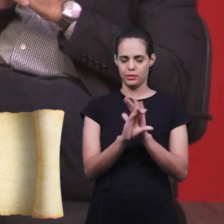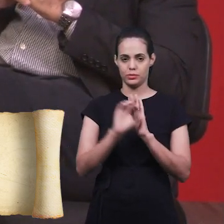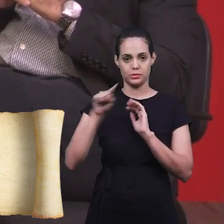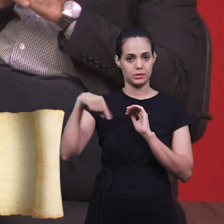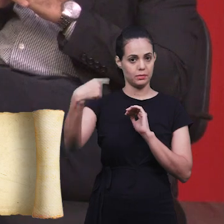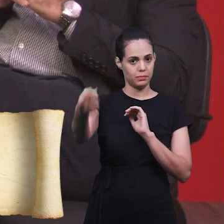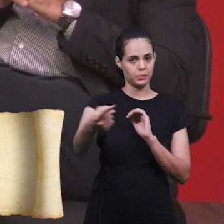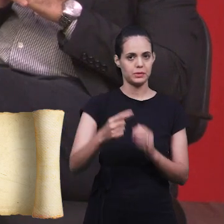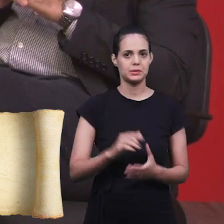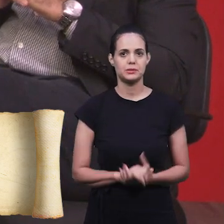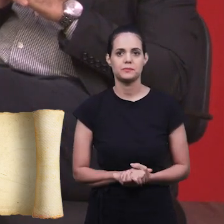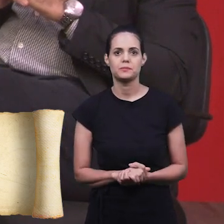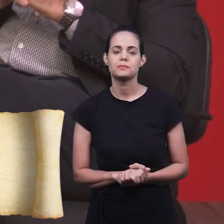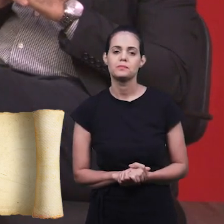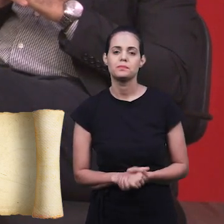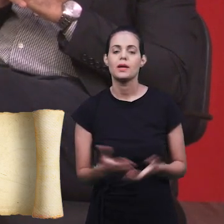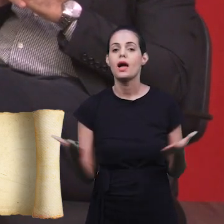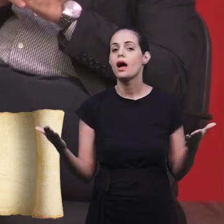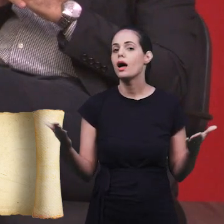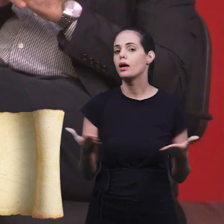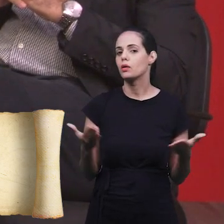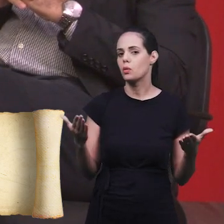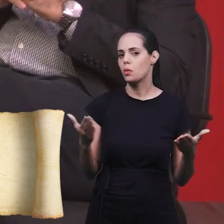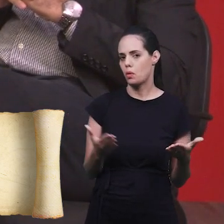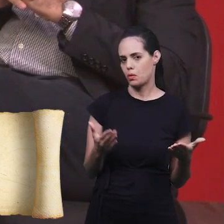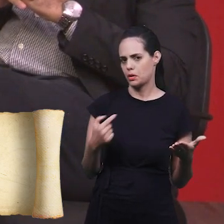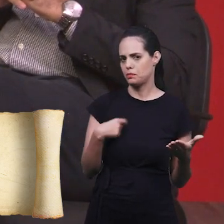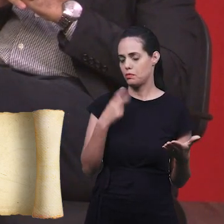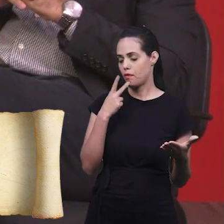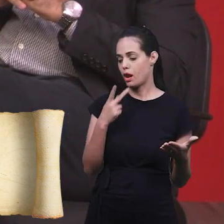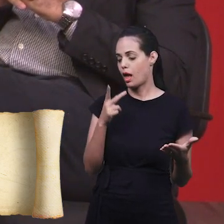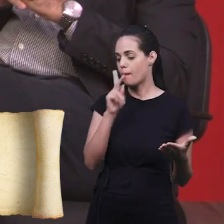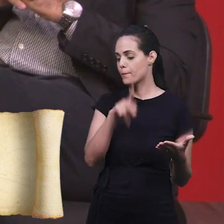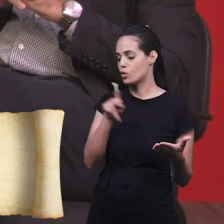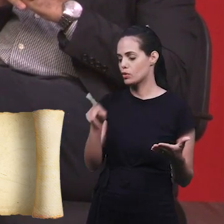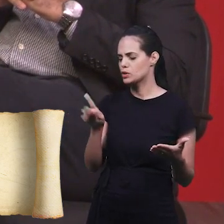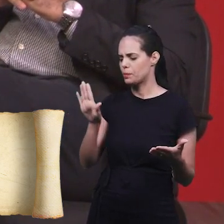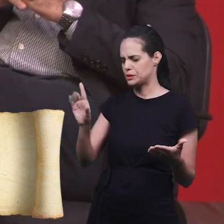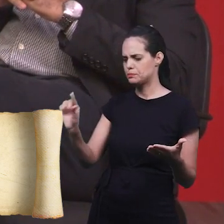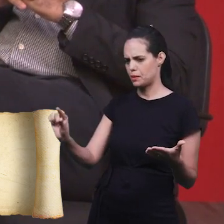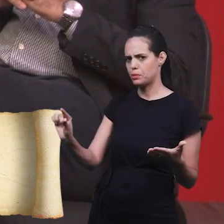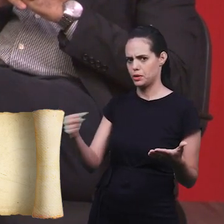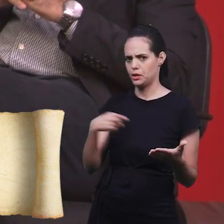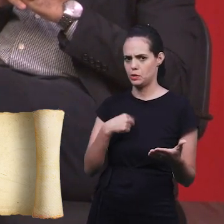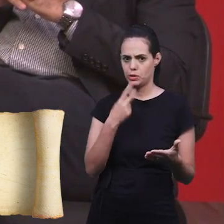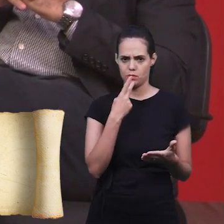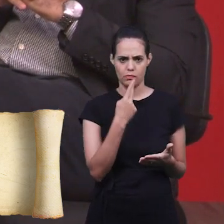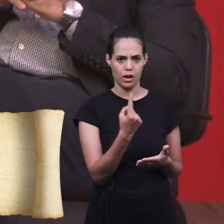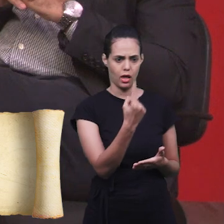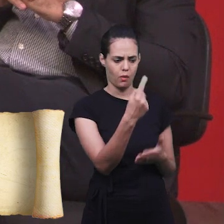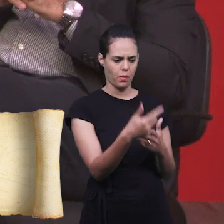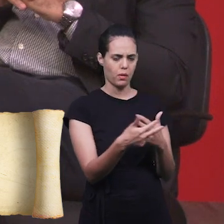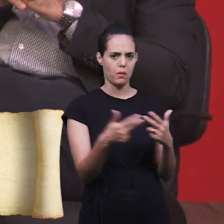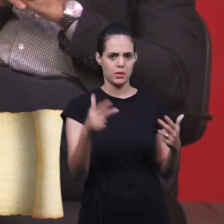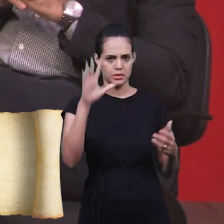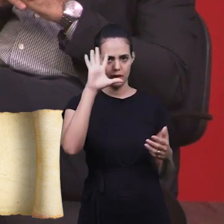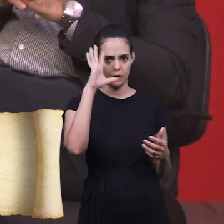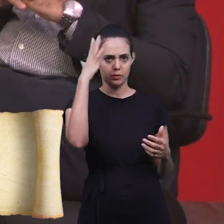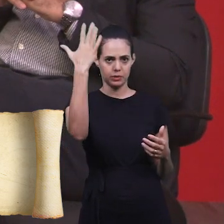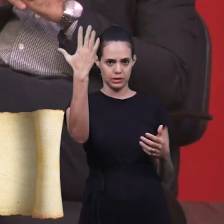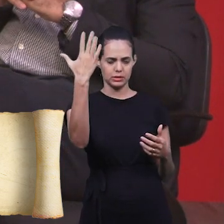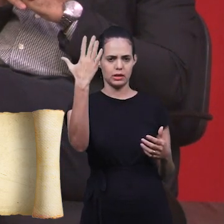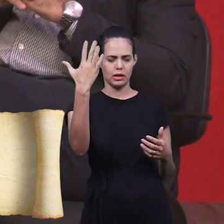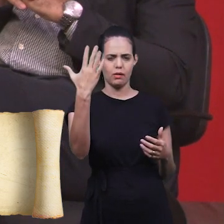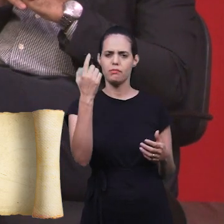outros capítulos. Eu vou passar já a palavra para o professor Vinícius, mas antes eu queria comentar de um fato que